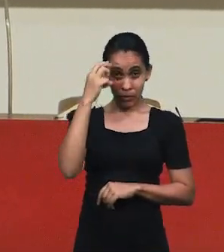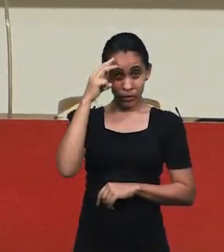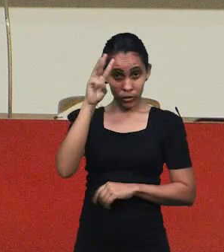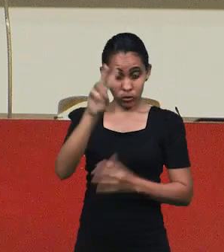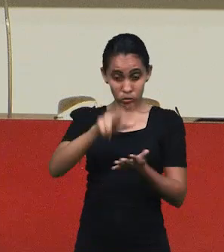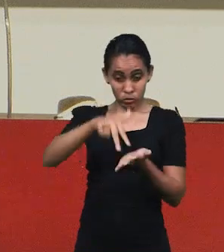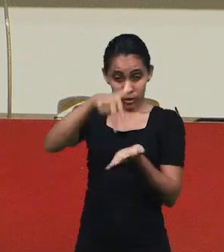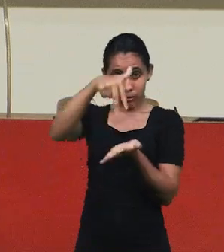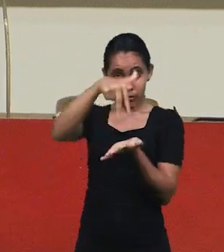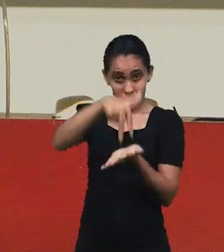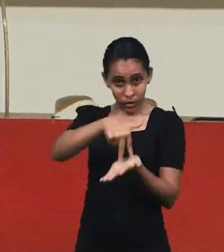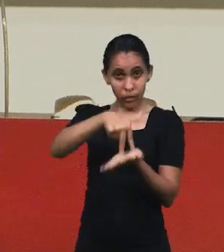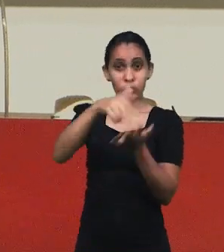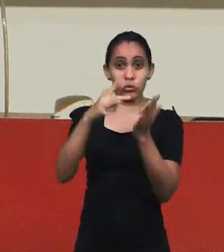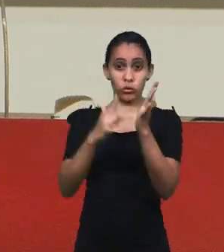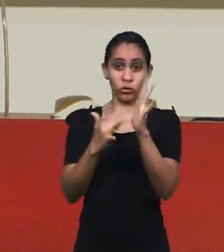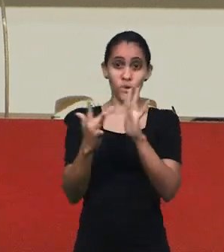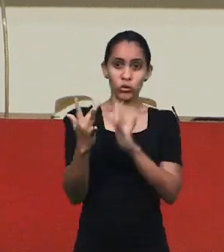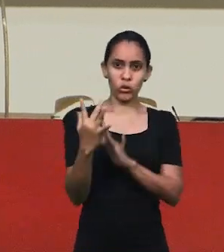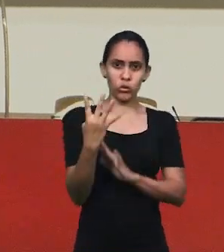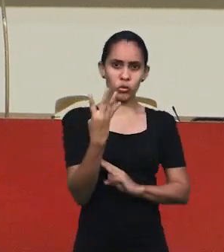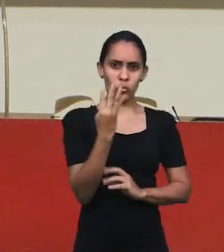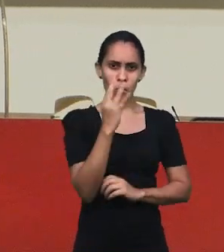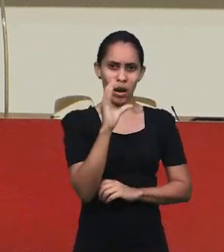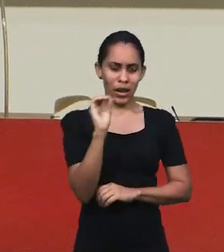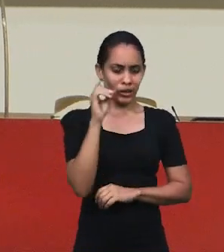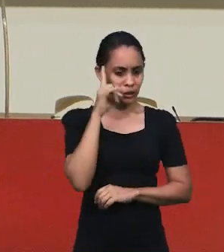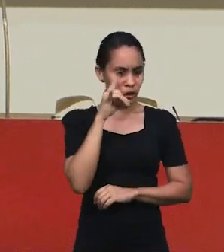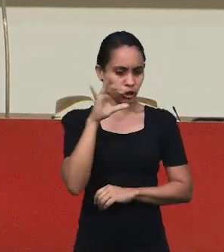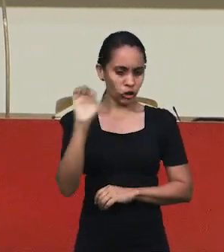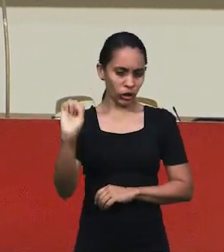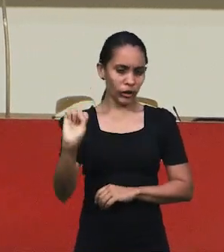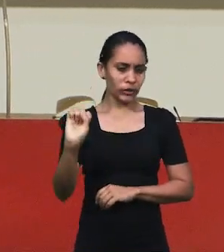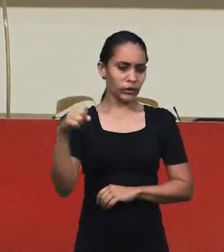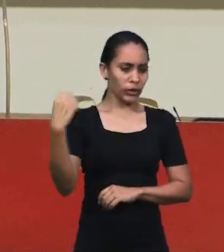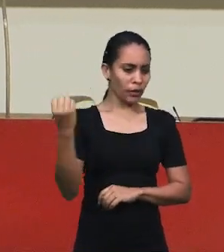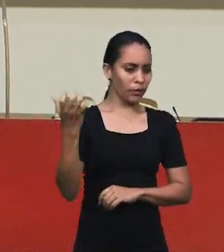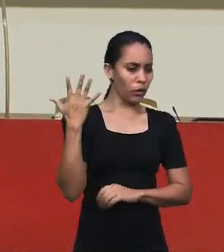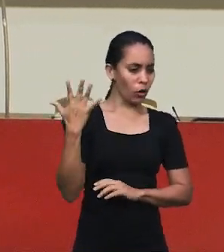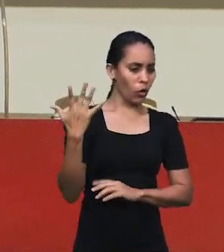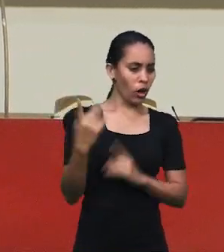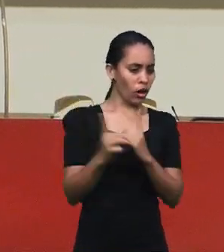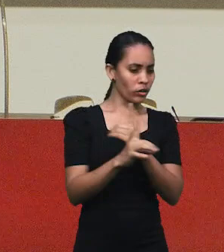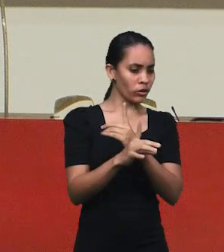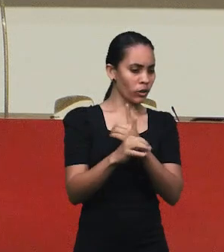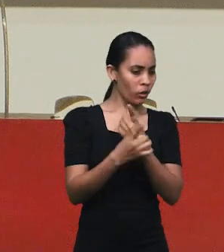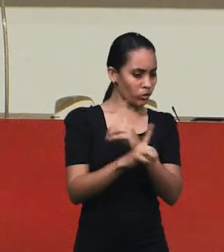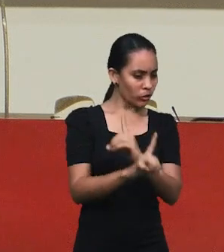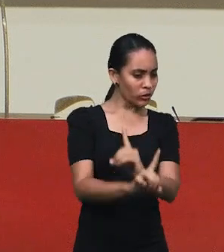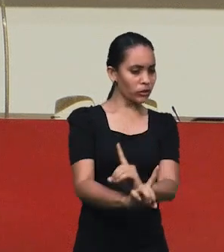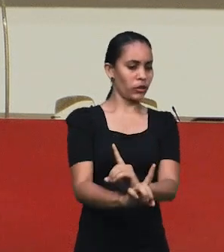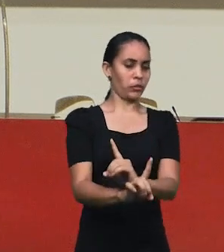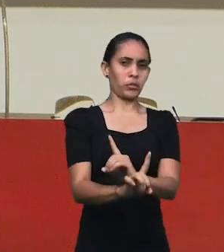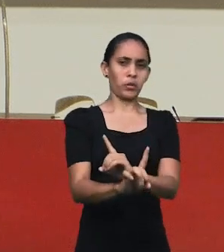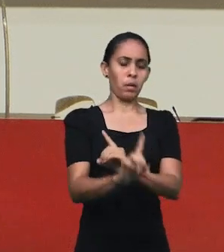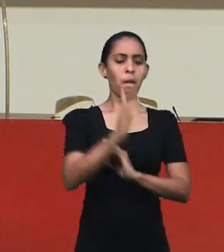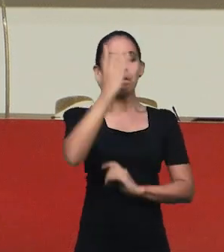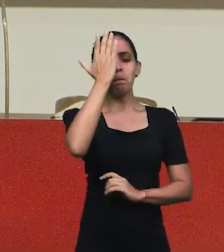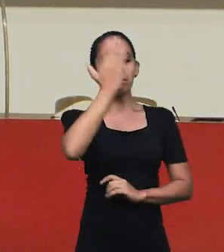Porque depois da ressurreição, por 40 dias, Ele apareceu aos seus discípulos com